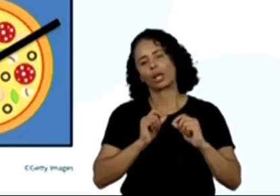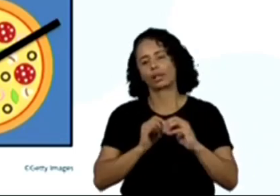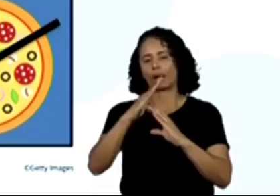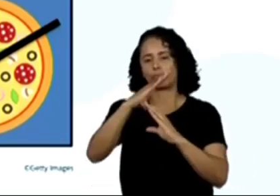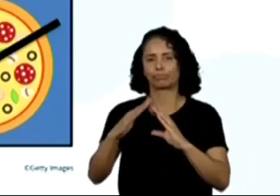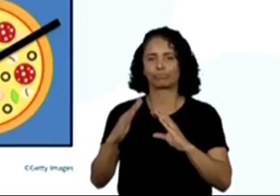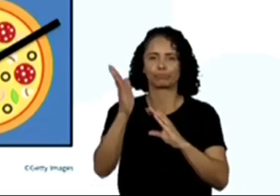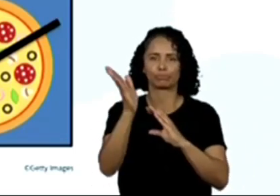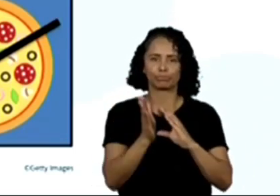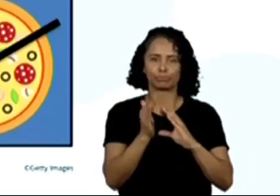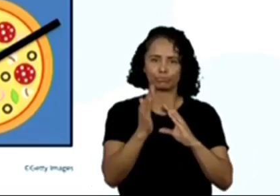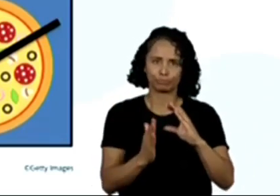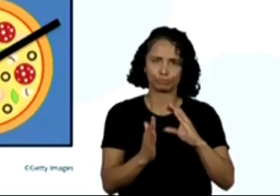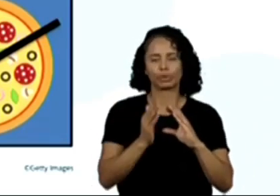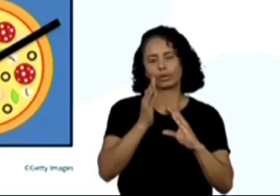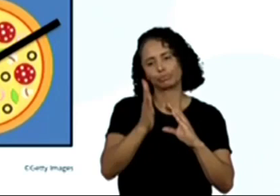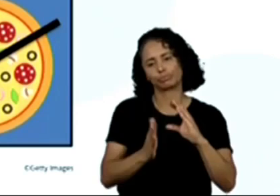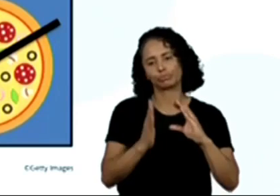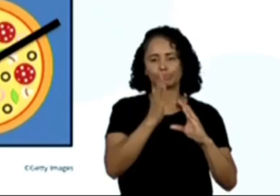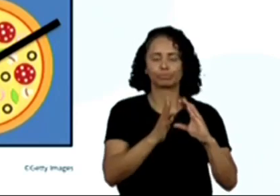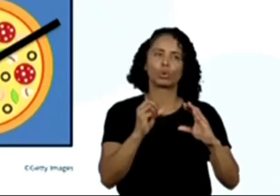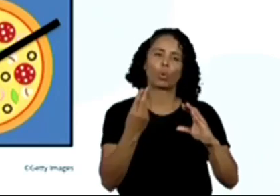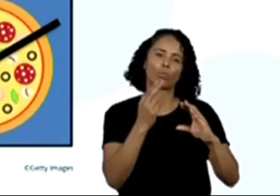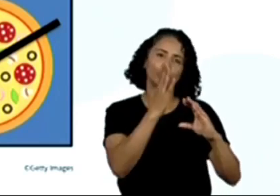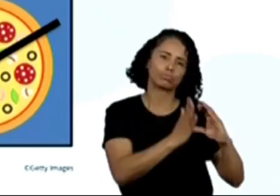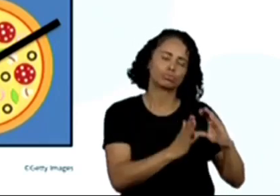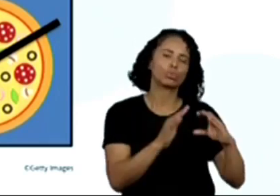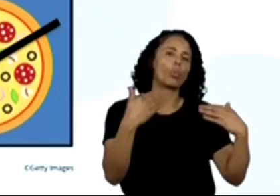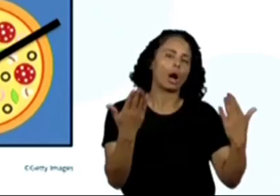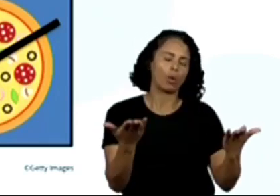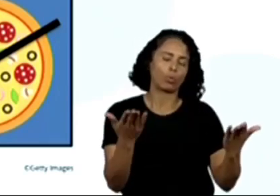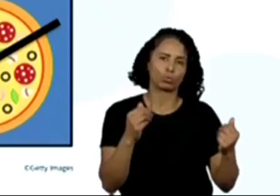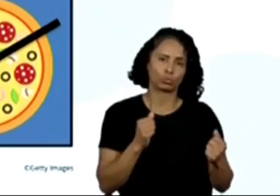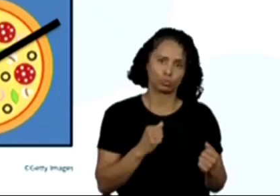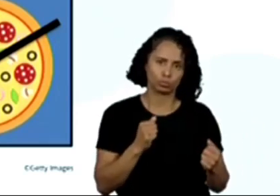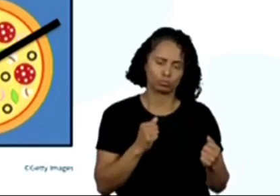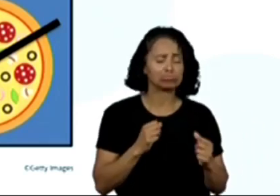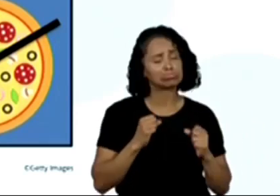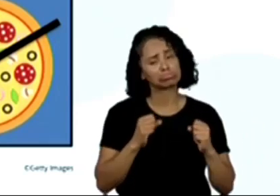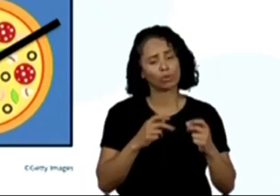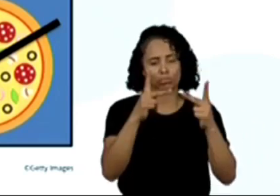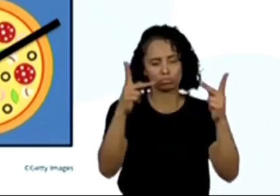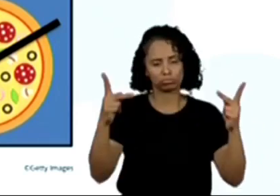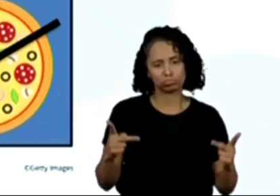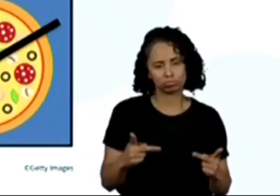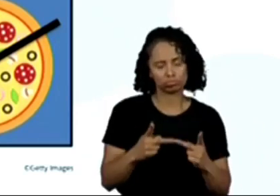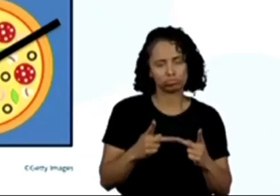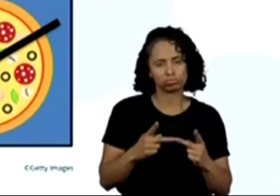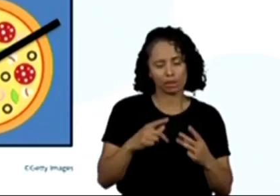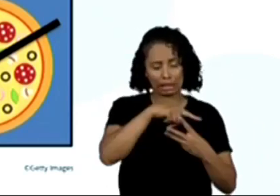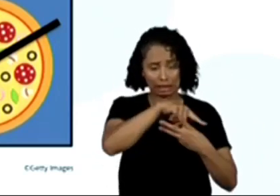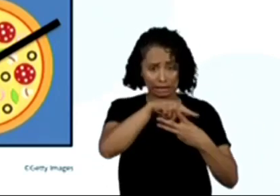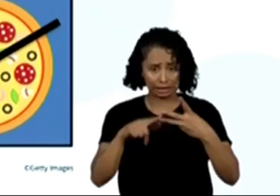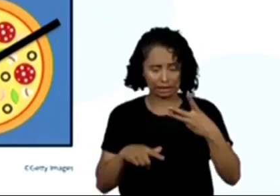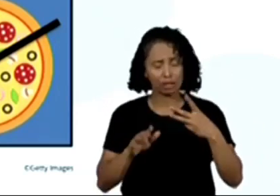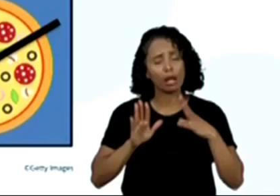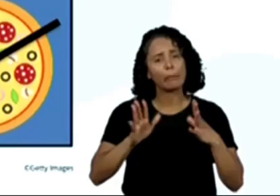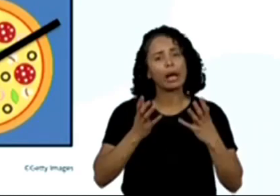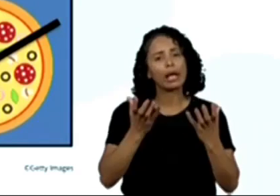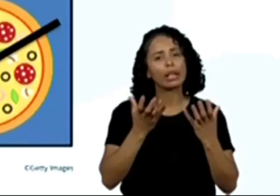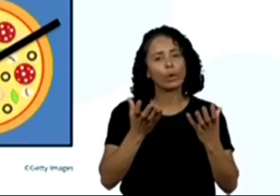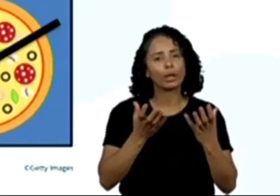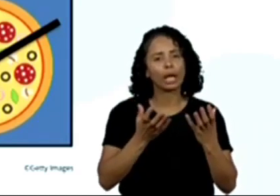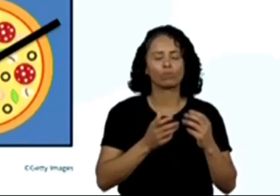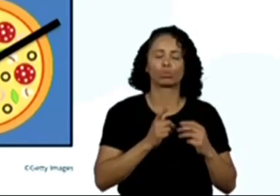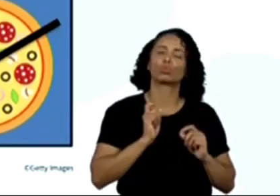pizza em 3 partes iguais? Então assim, a pizza ela pode ser dividida em 3, mas eu quero 3 partes iguais. São 3 pessoas para comer,